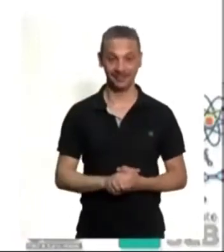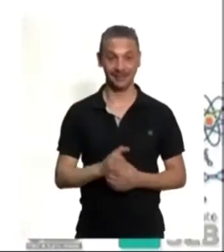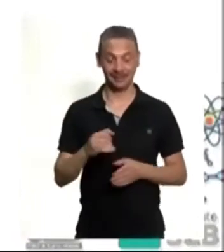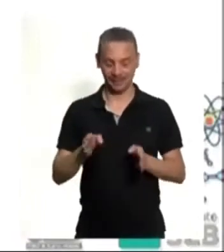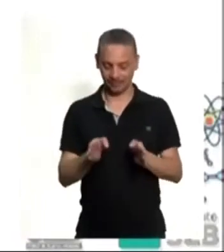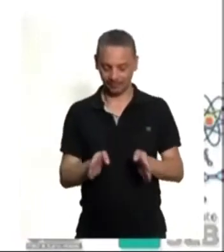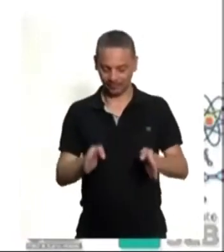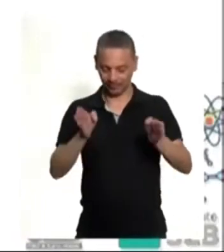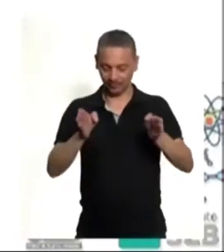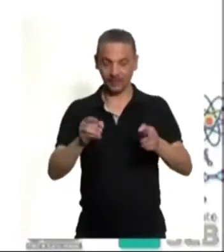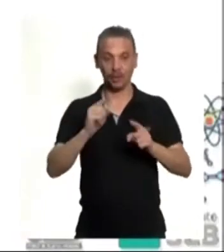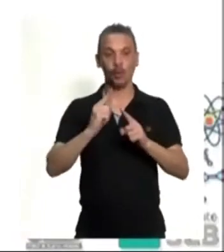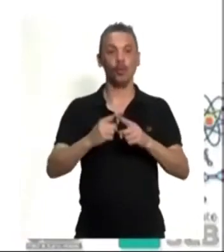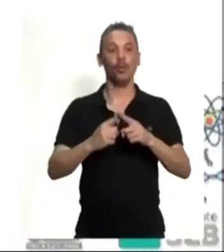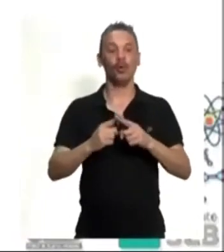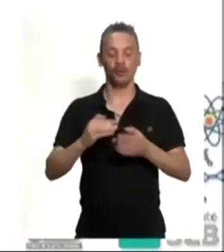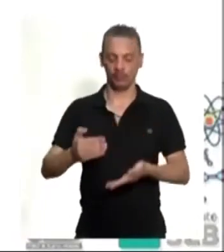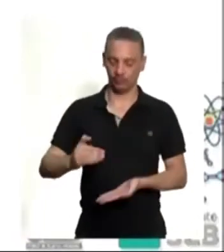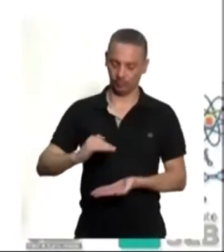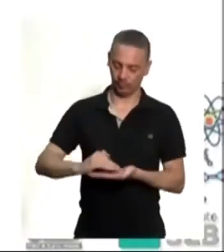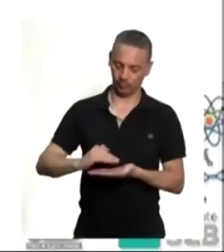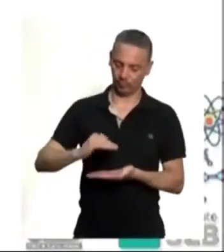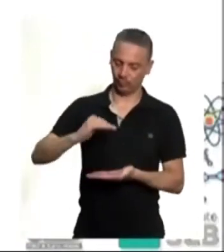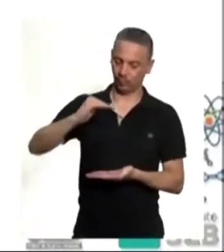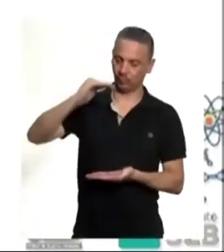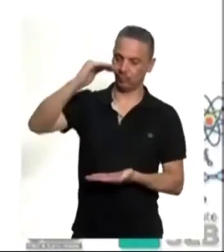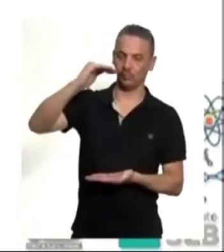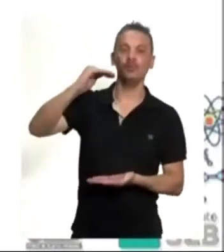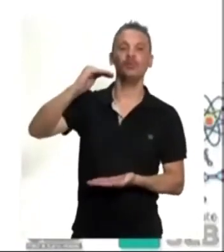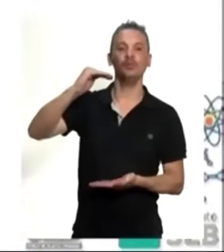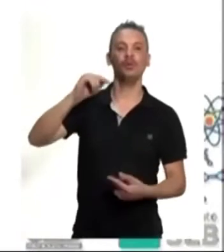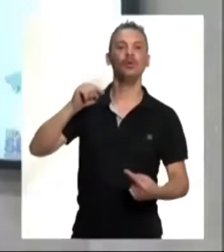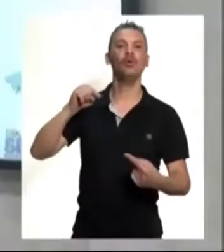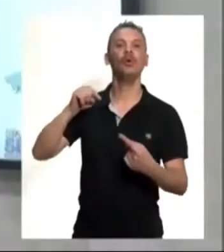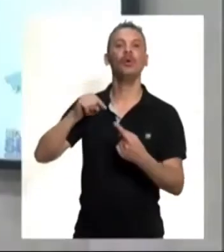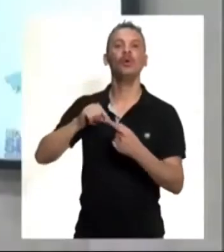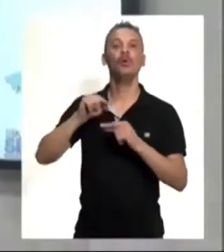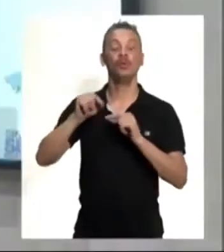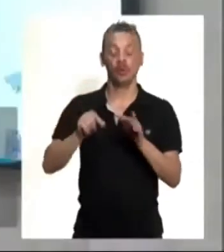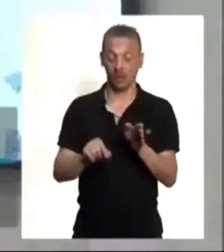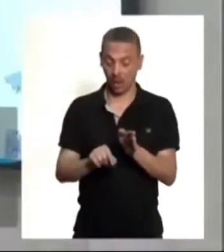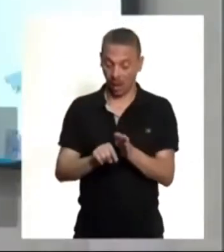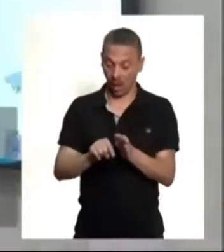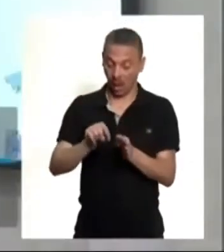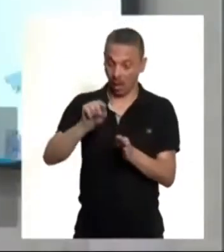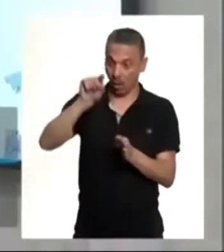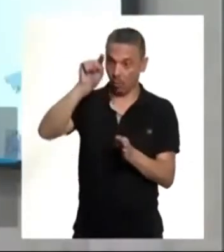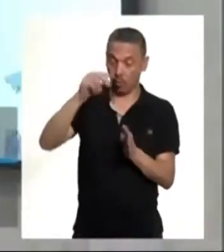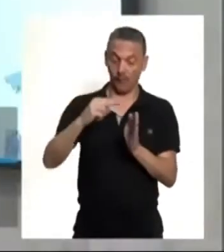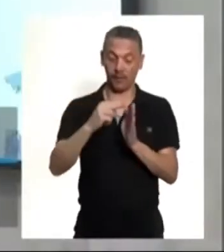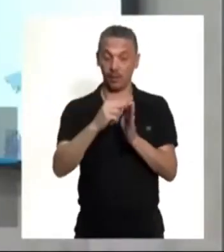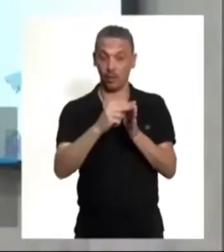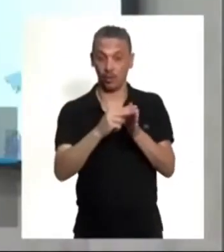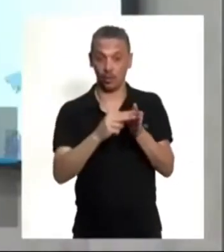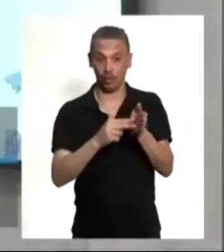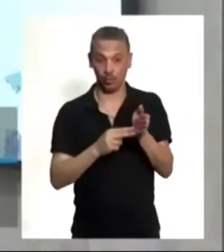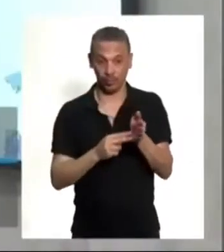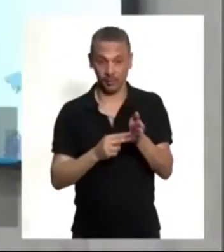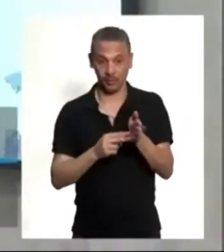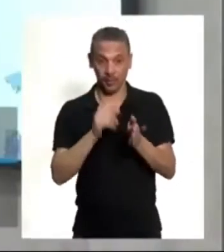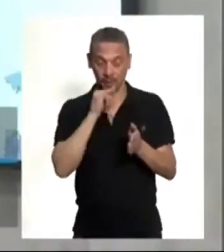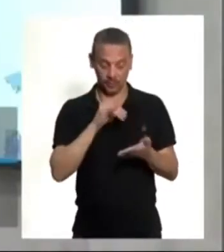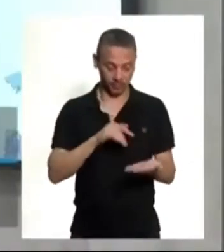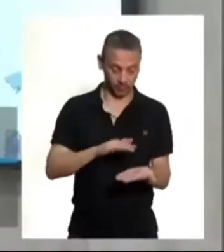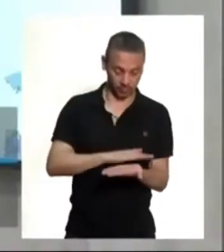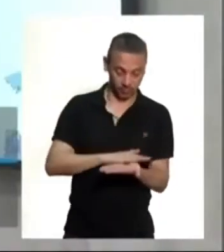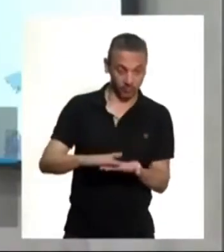a altura do prisma, e agora eu quero que você olhe para mim um pouquinho. A altura do prisma, a altura é a distância entre as